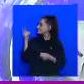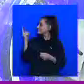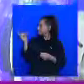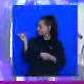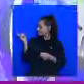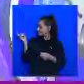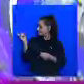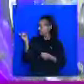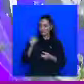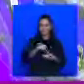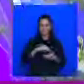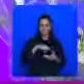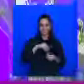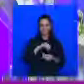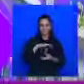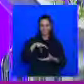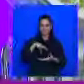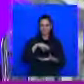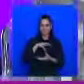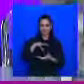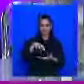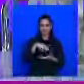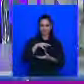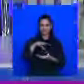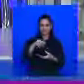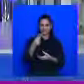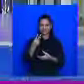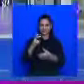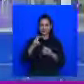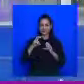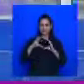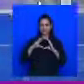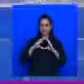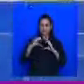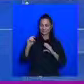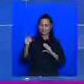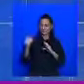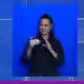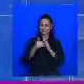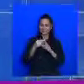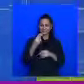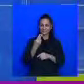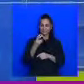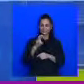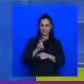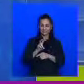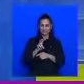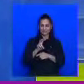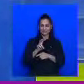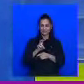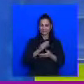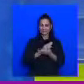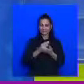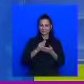Valendo! Globo carregado embaralhando 25 bolas numeradas de 01 a 25.